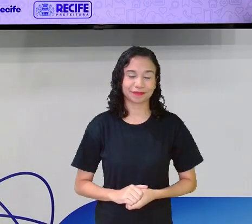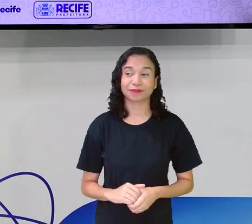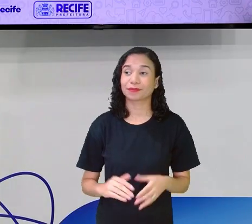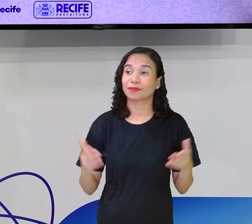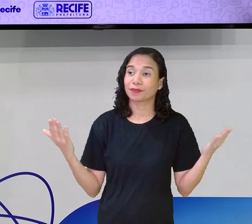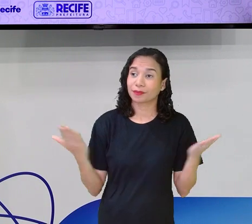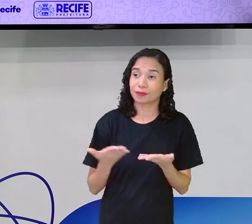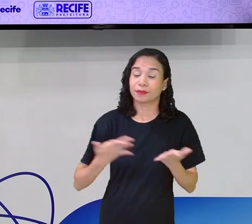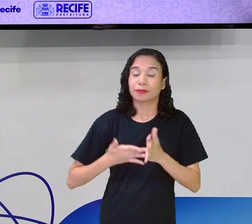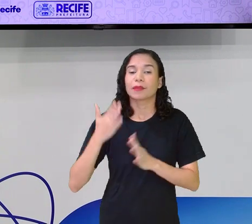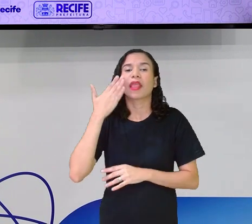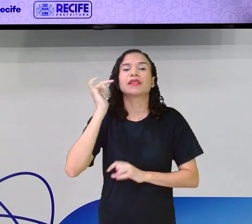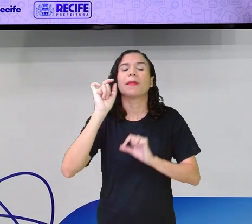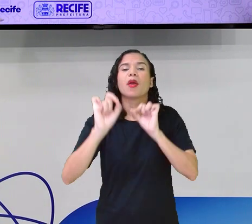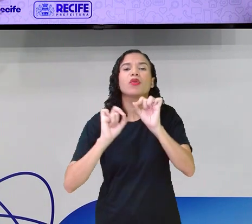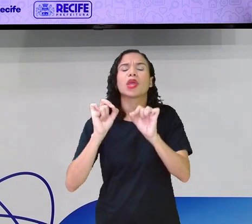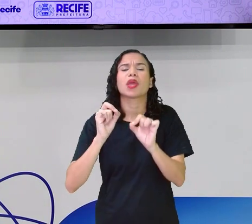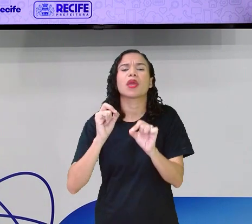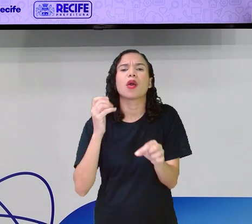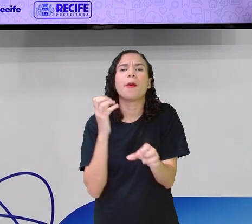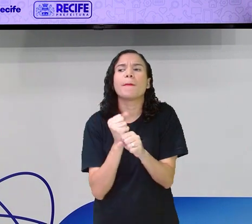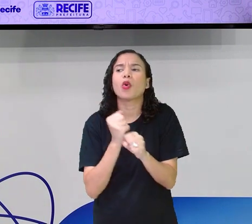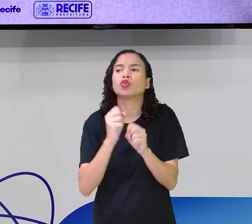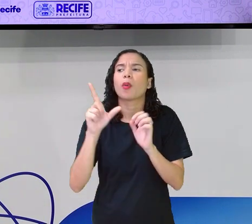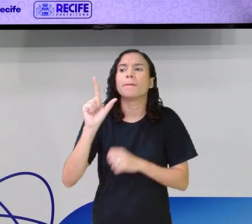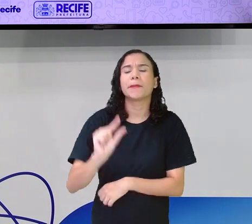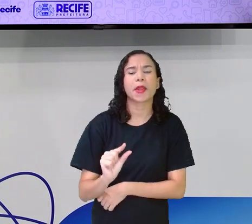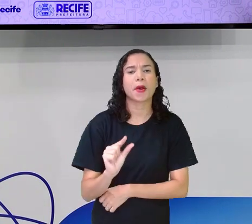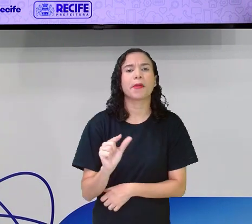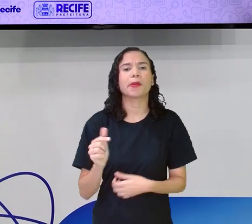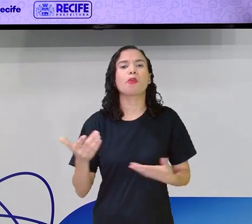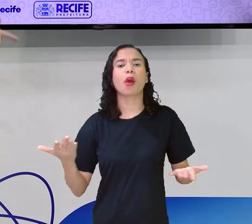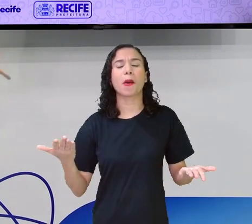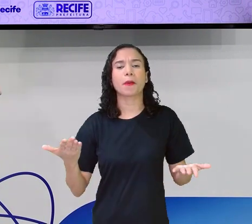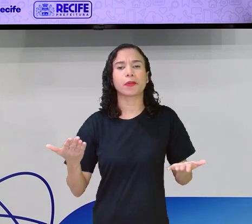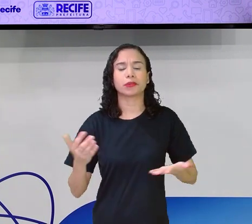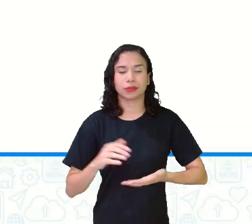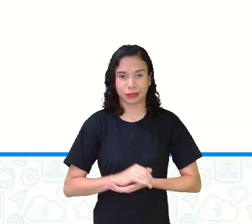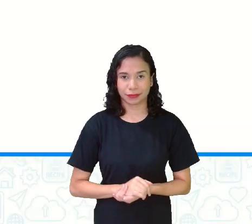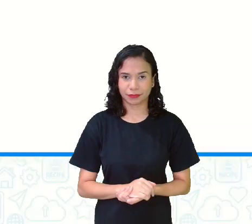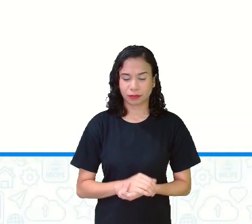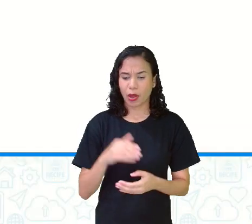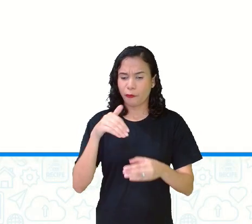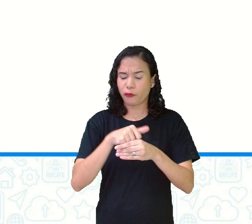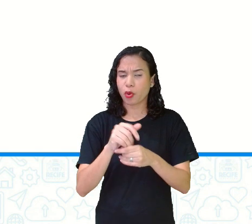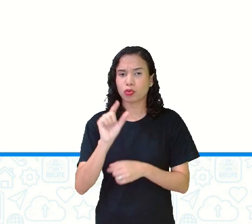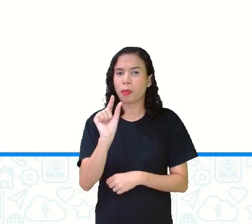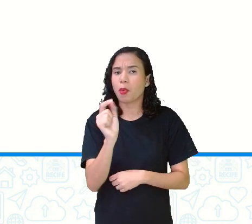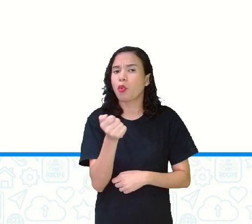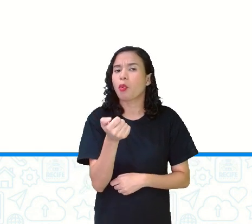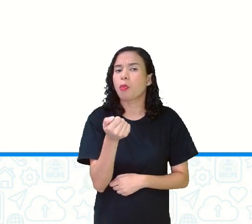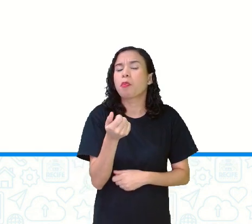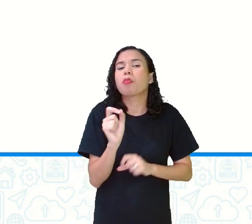E agora eu quero saber quem recebeu menos votos. E aí, menos votos?